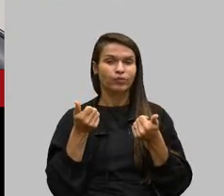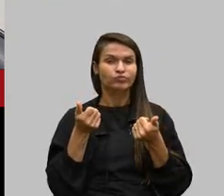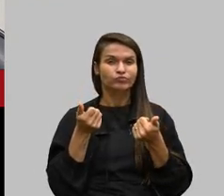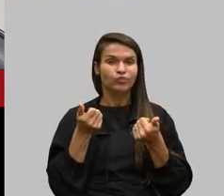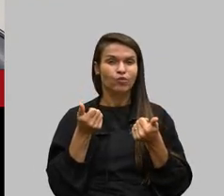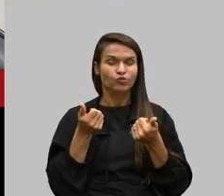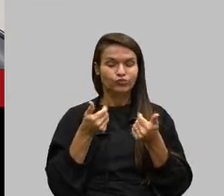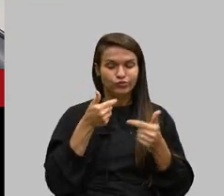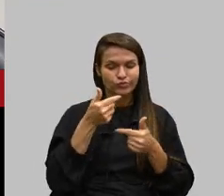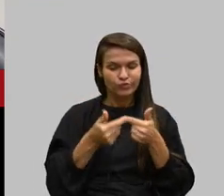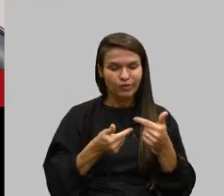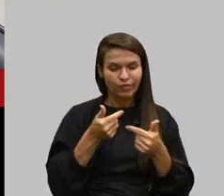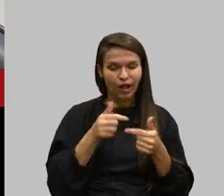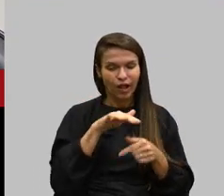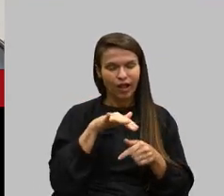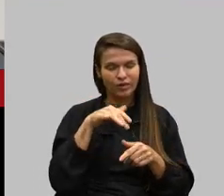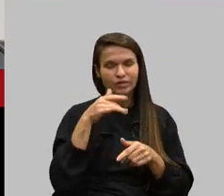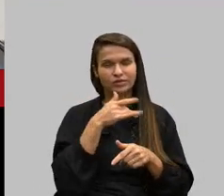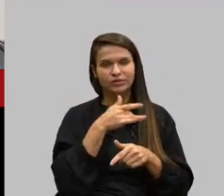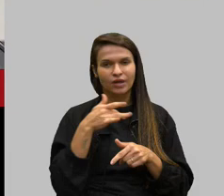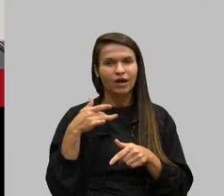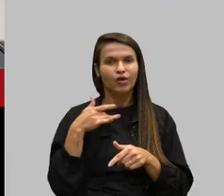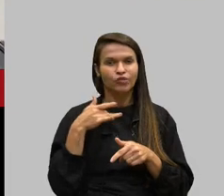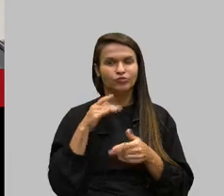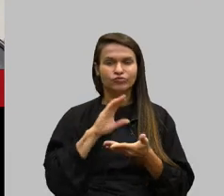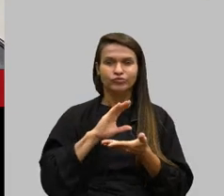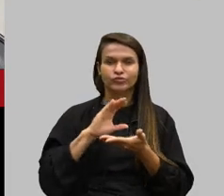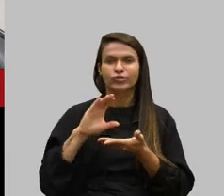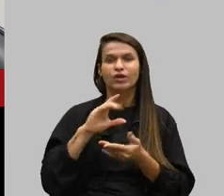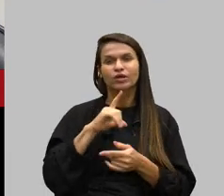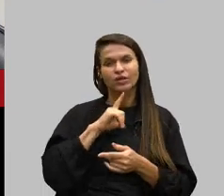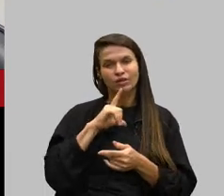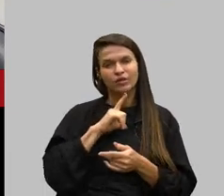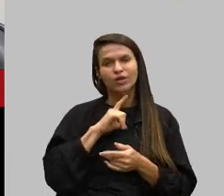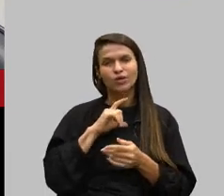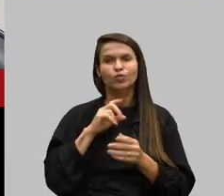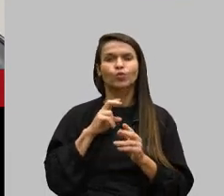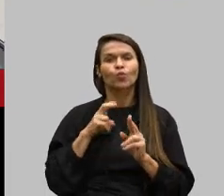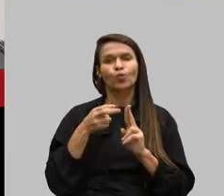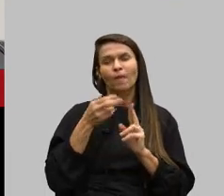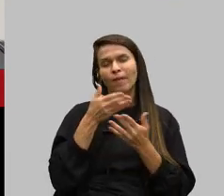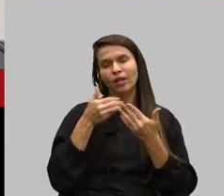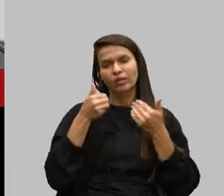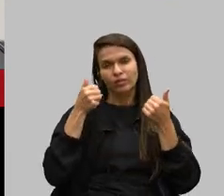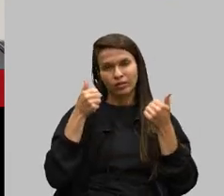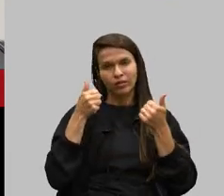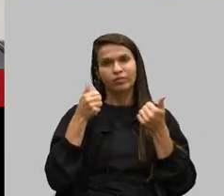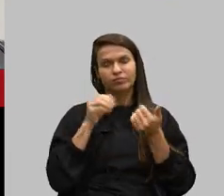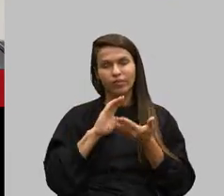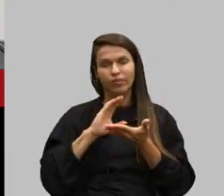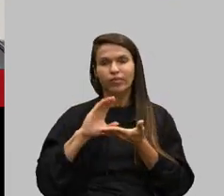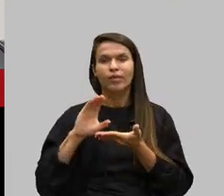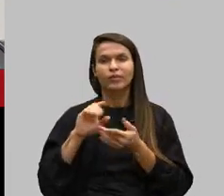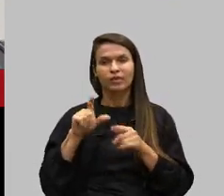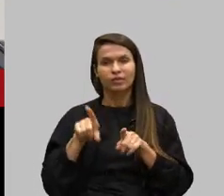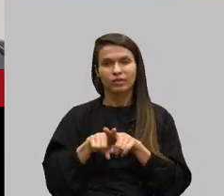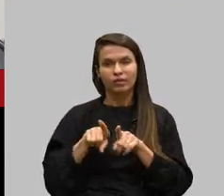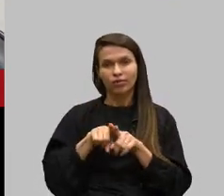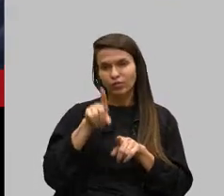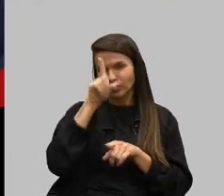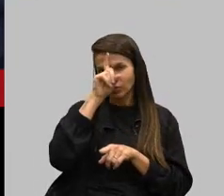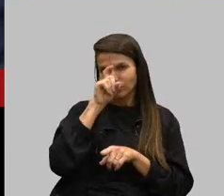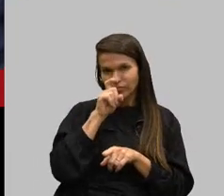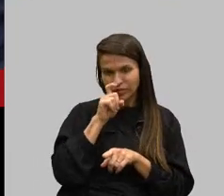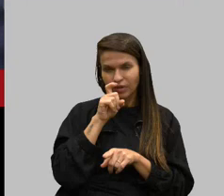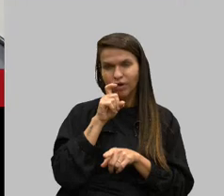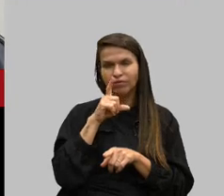saúde investimentos para termos mais unidades básicas saúde investimentos para mantermos os hospitais filantrópicos que